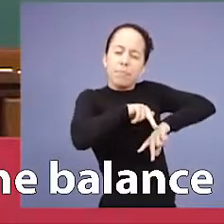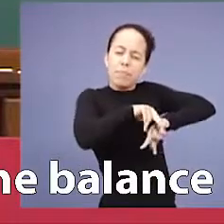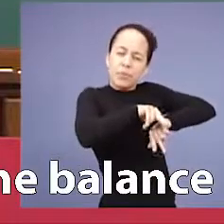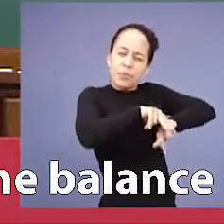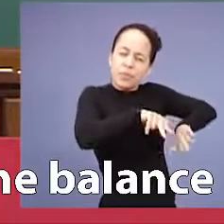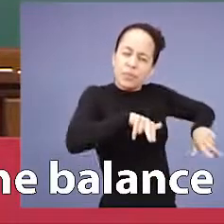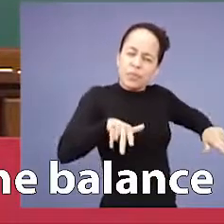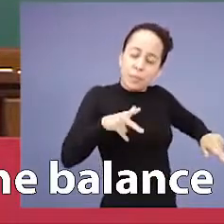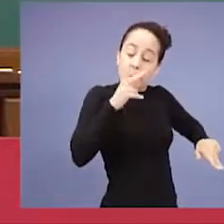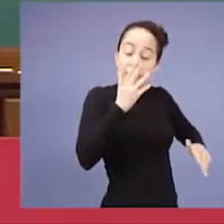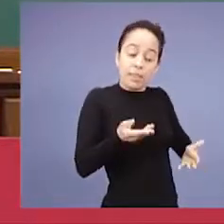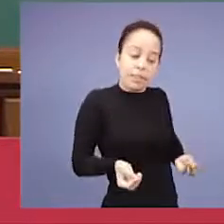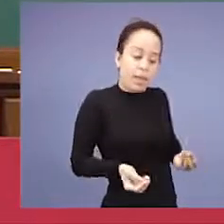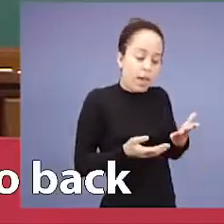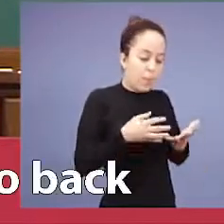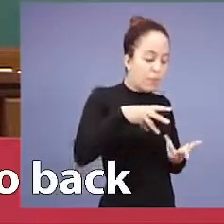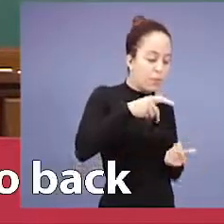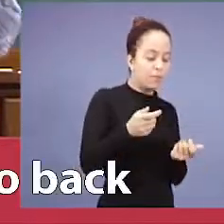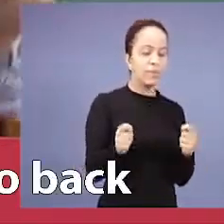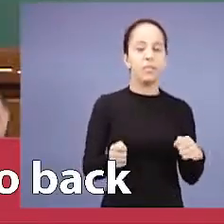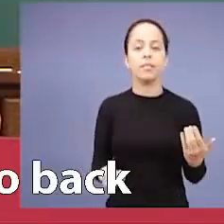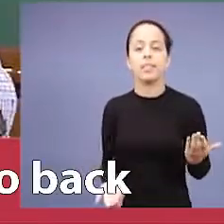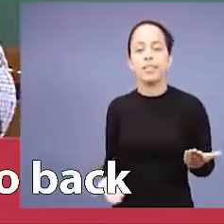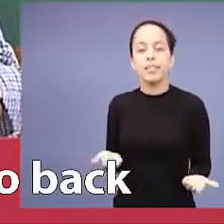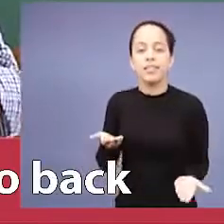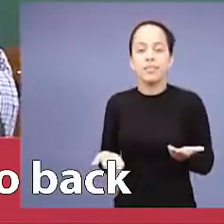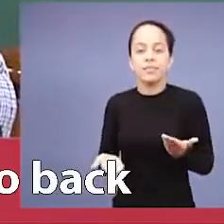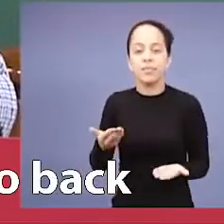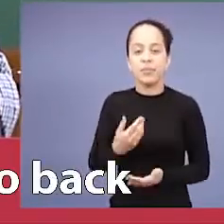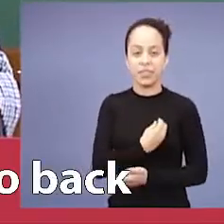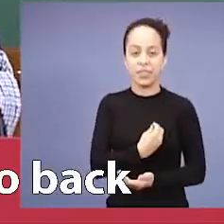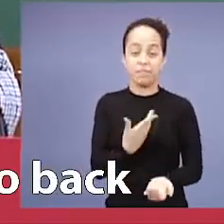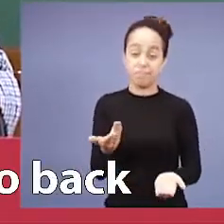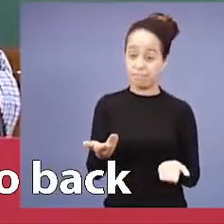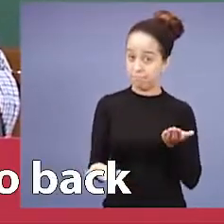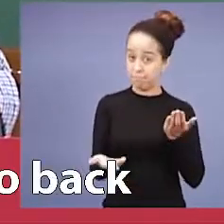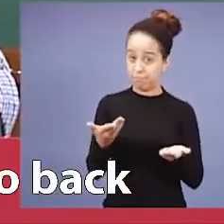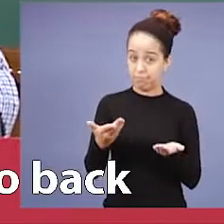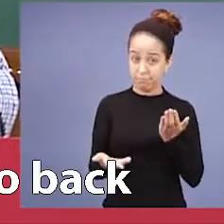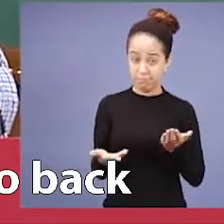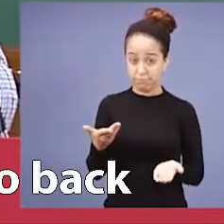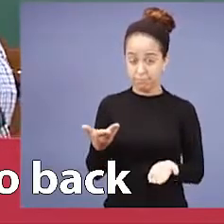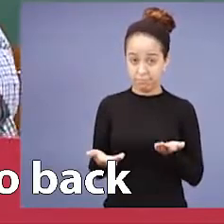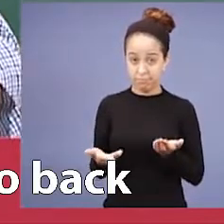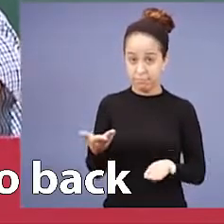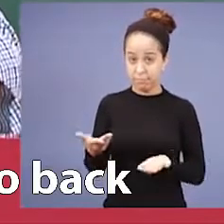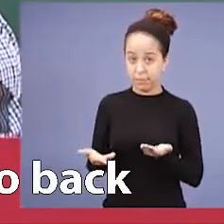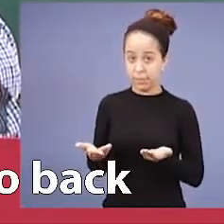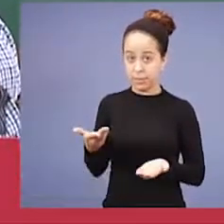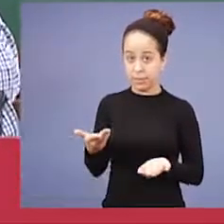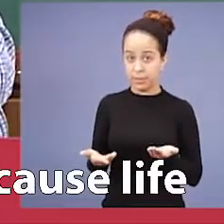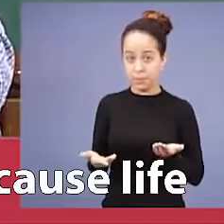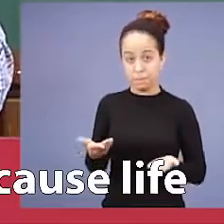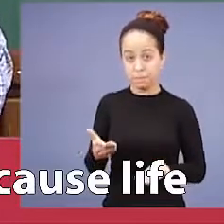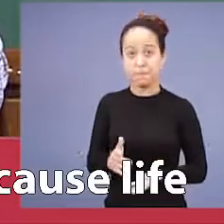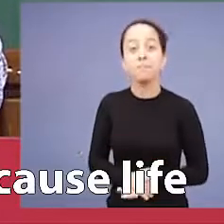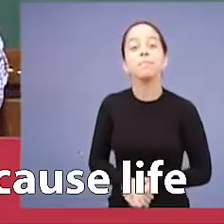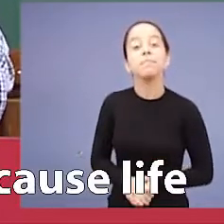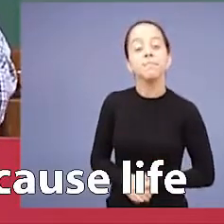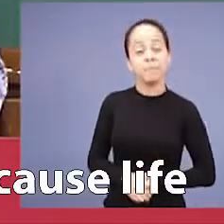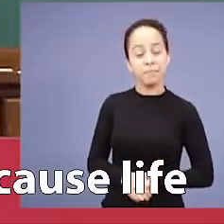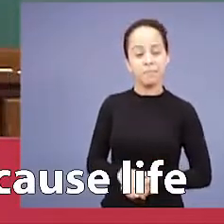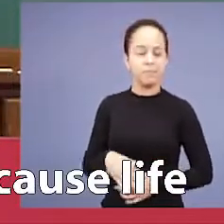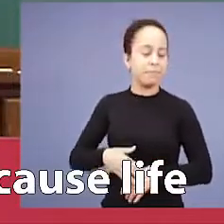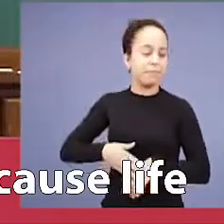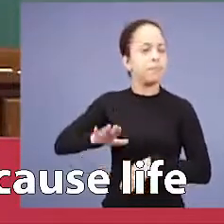o equilíbrio a vida vamos deixar esse lado vamos voltar aqui que é o mais importante